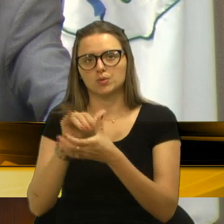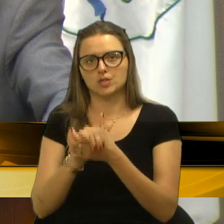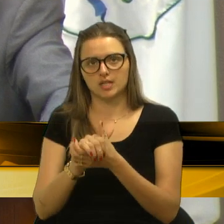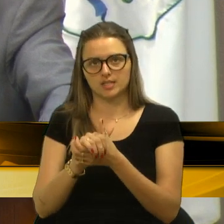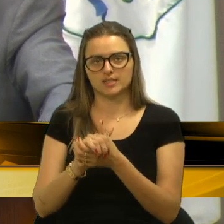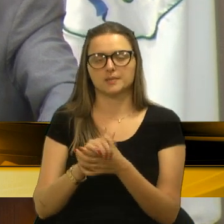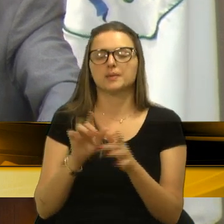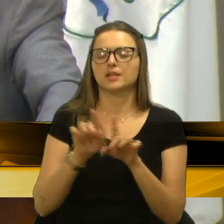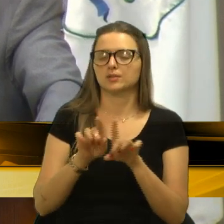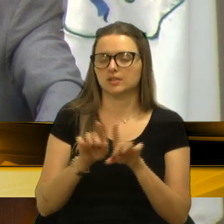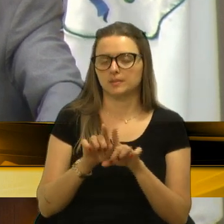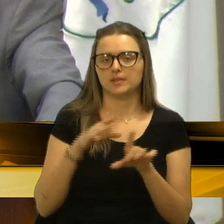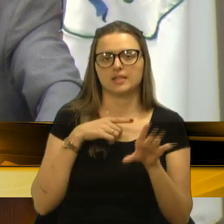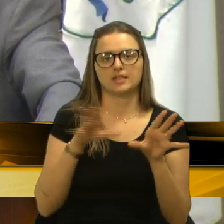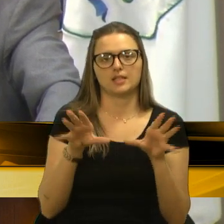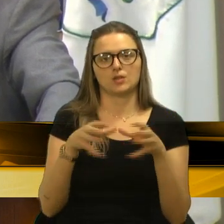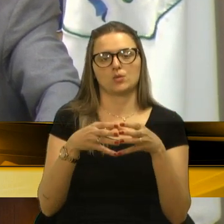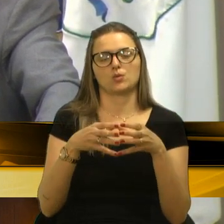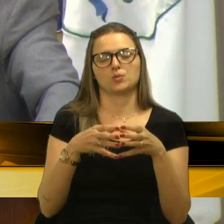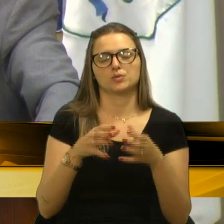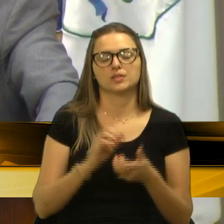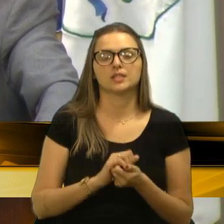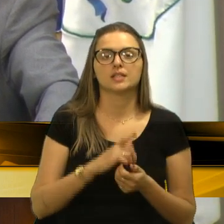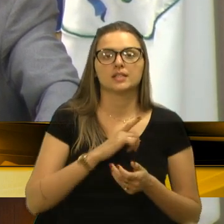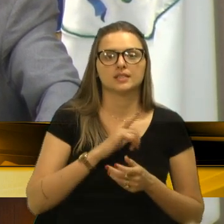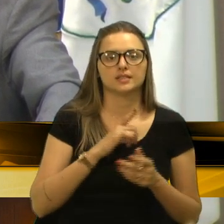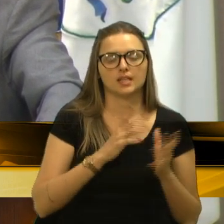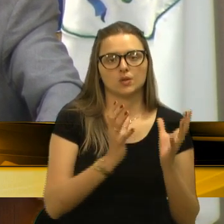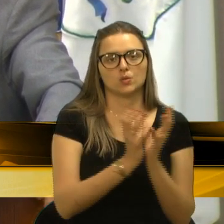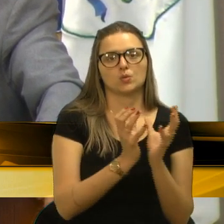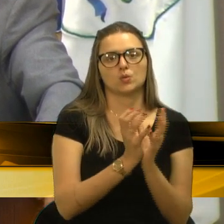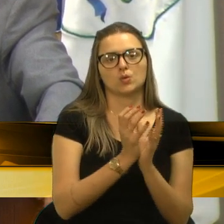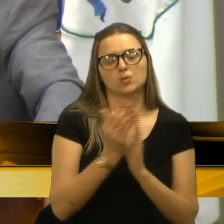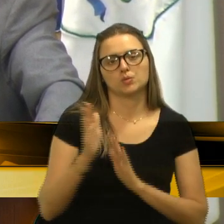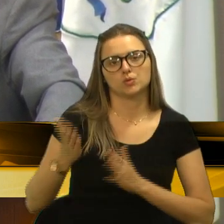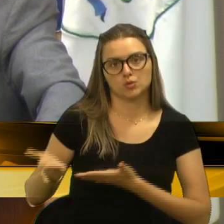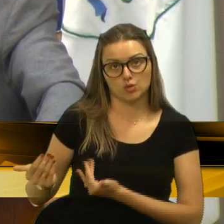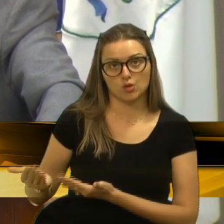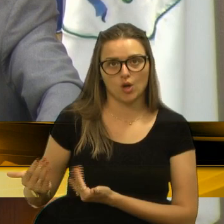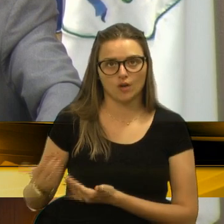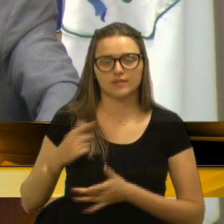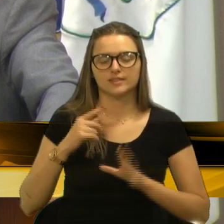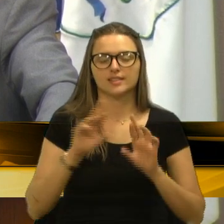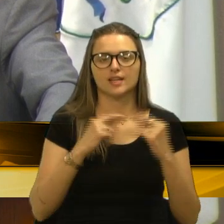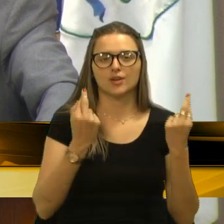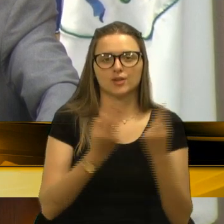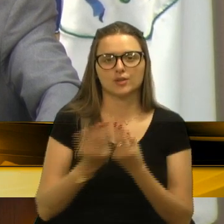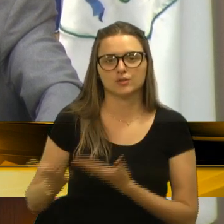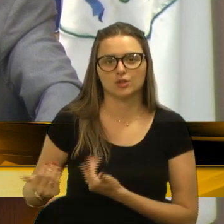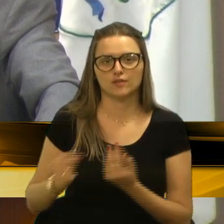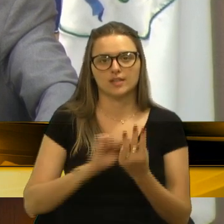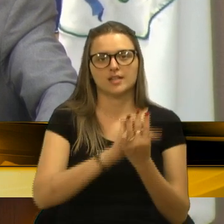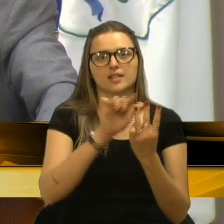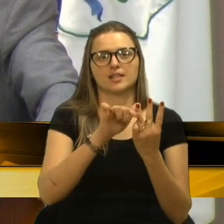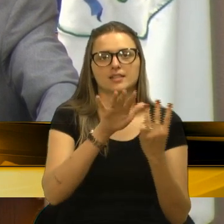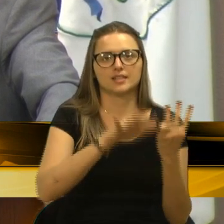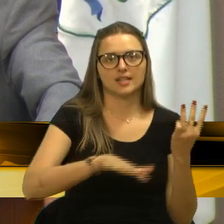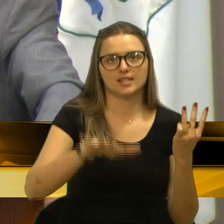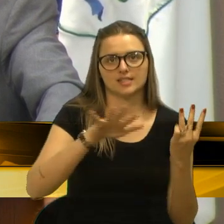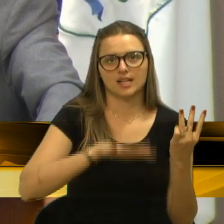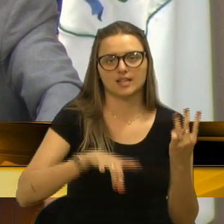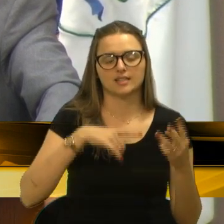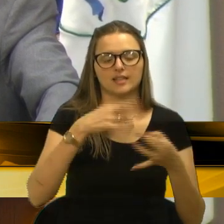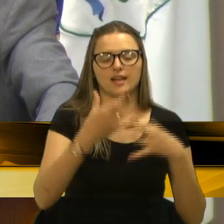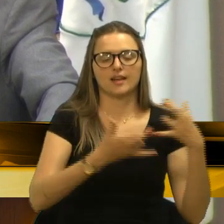familiar. Temos ainda a Pastoral dos Adolescentes, que reúne os jovens em 3 locais, onde além da recreação